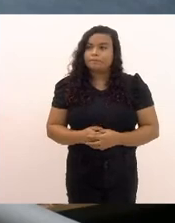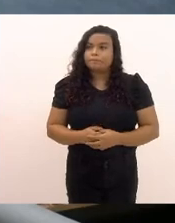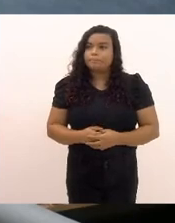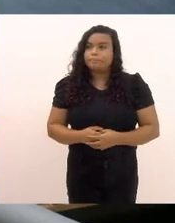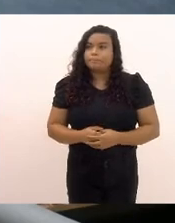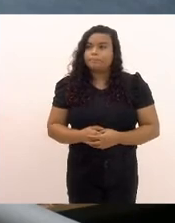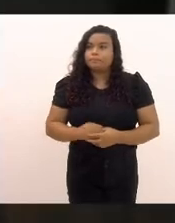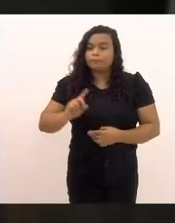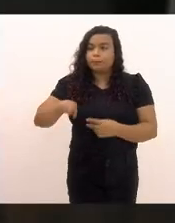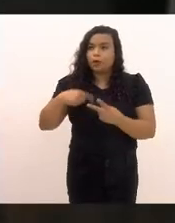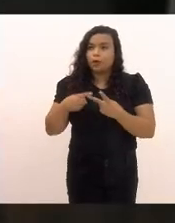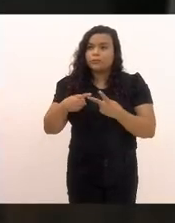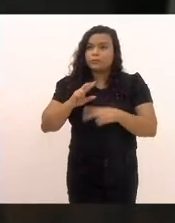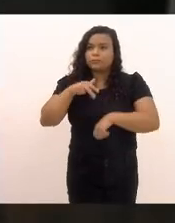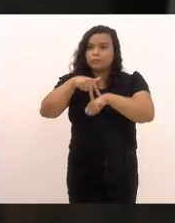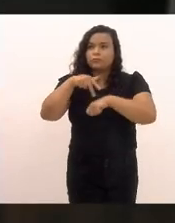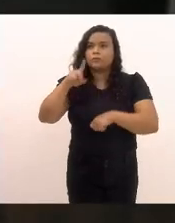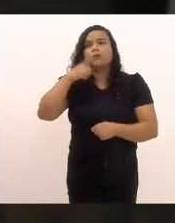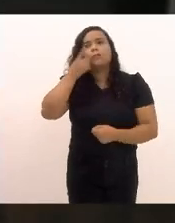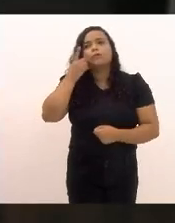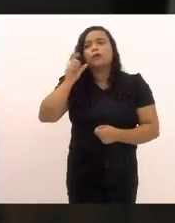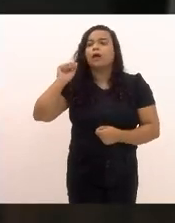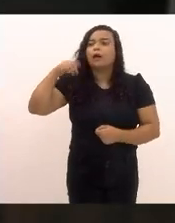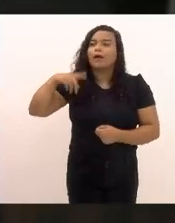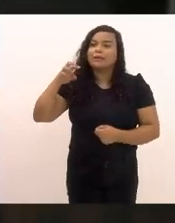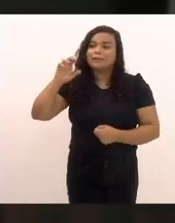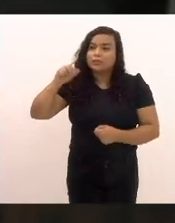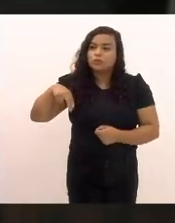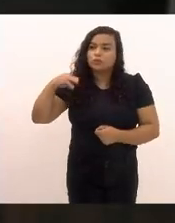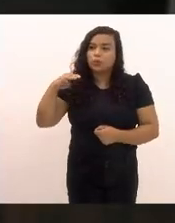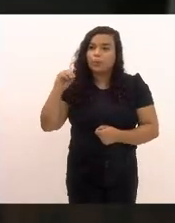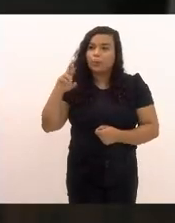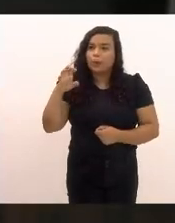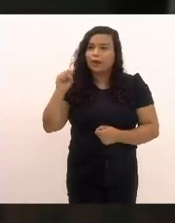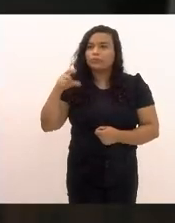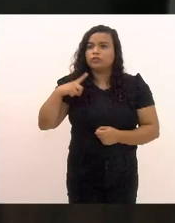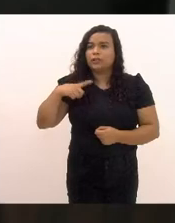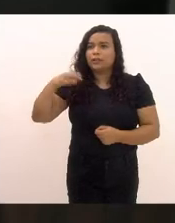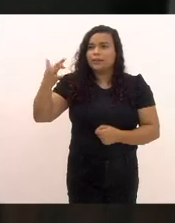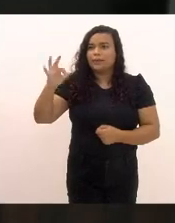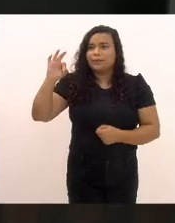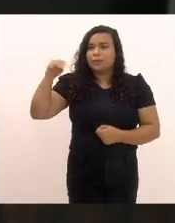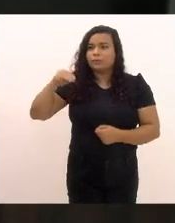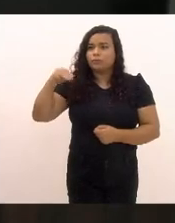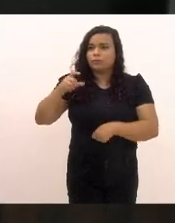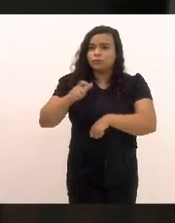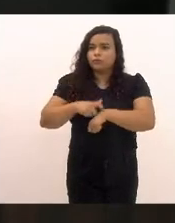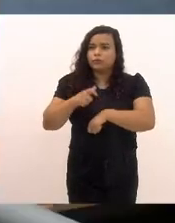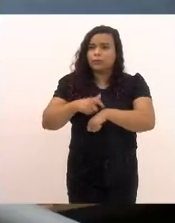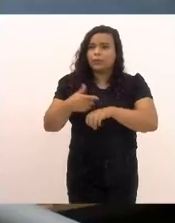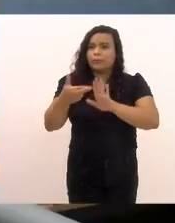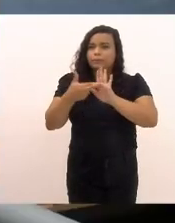Obrigada. Próximo orador inscrito é o nobre deputado Anderson Moraes. Vossa Excelência dispõe de 10 minutos no tempo regimental.